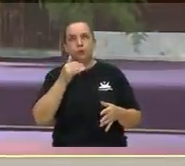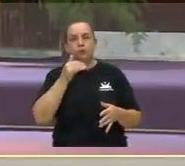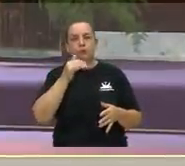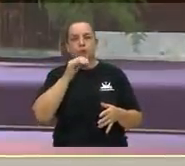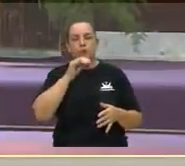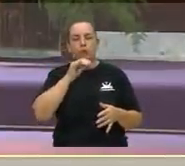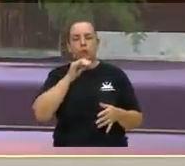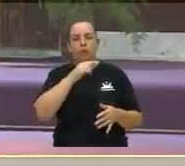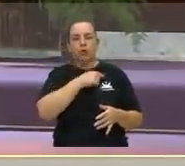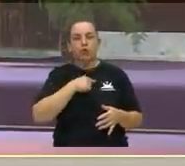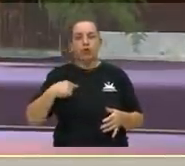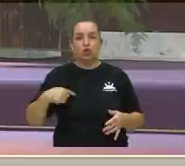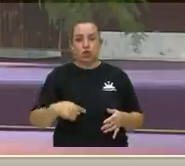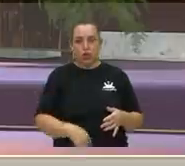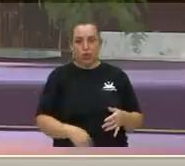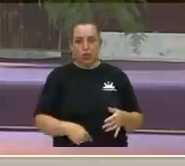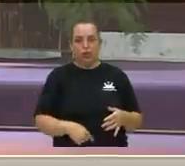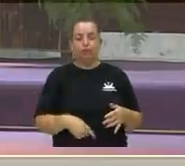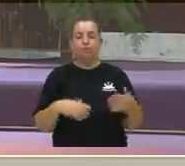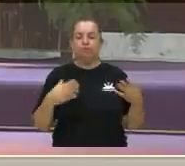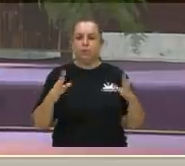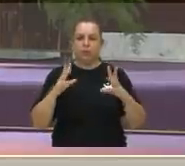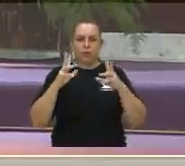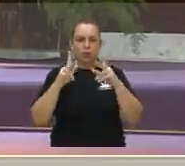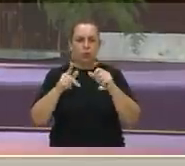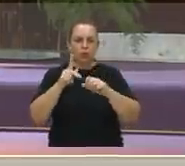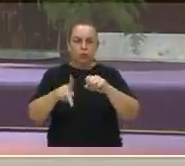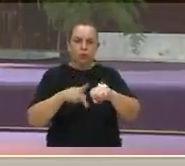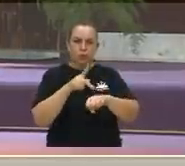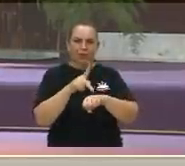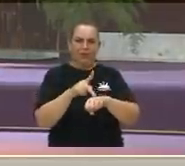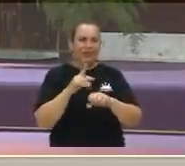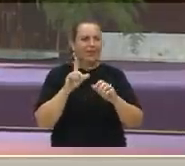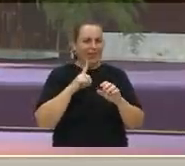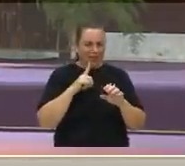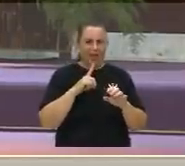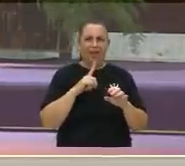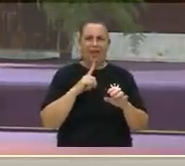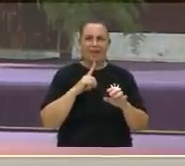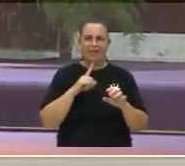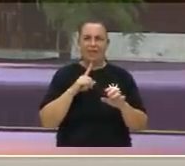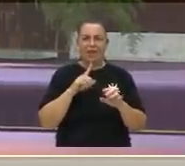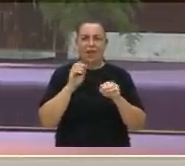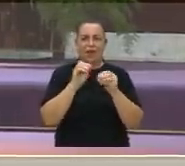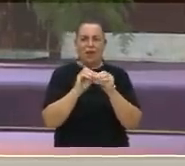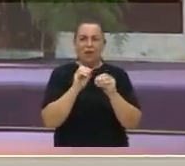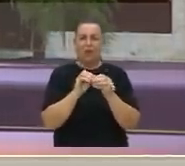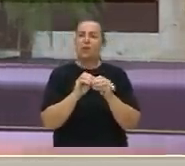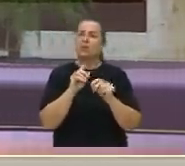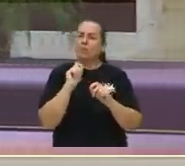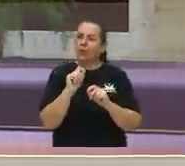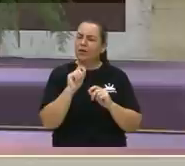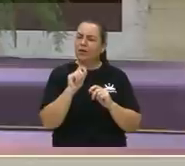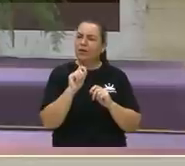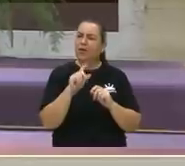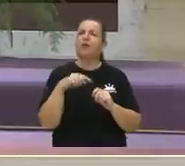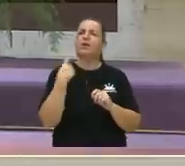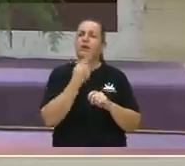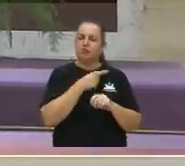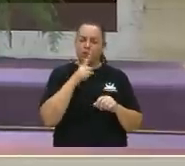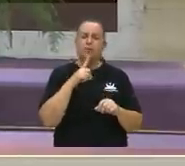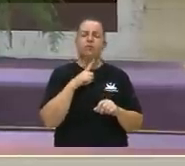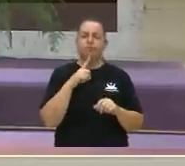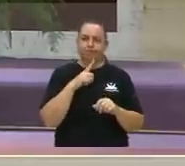japão e em todos os países o riso com que nós